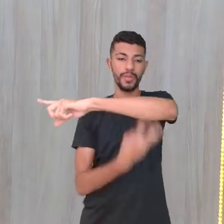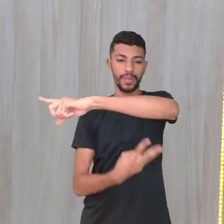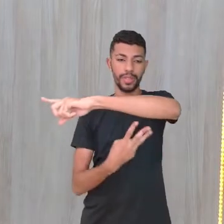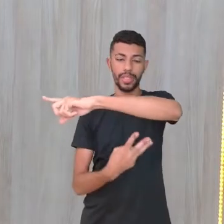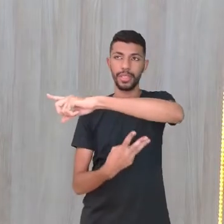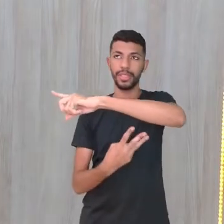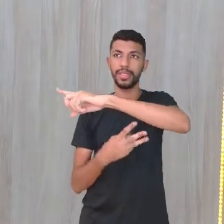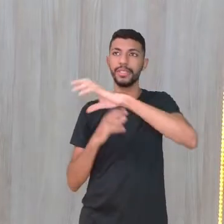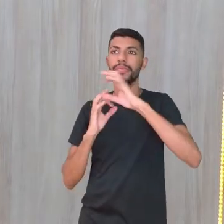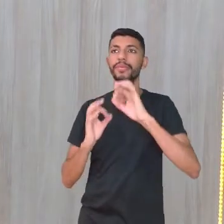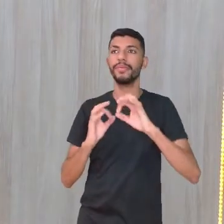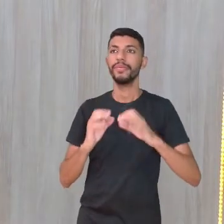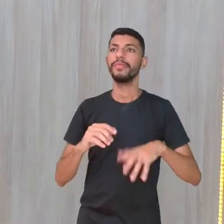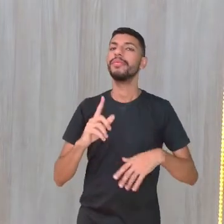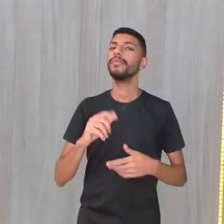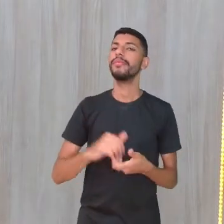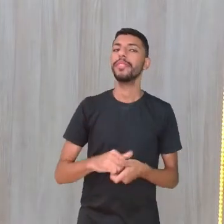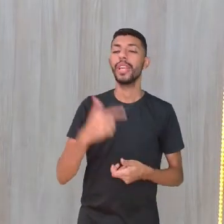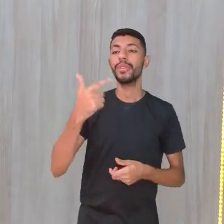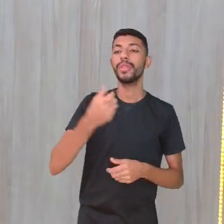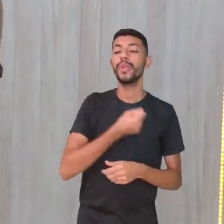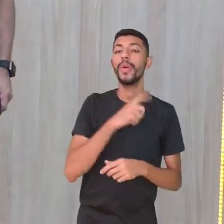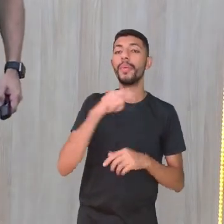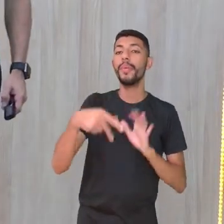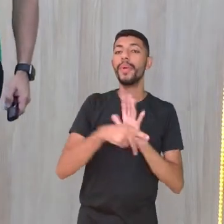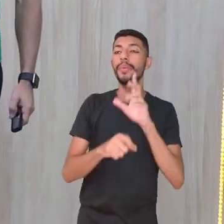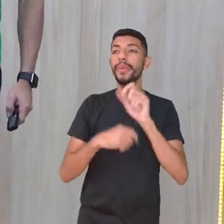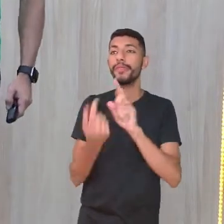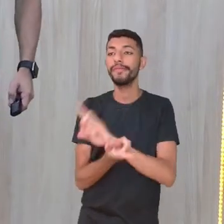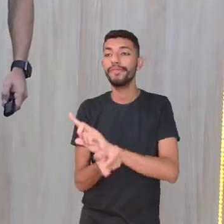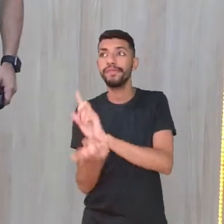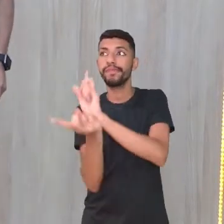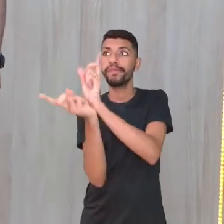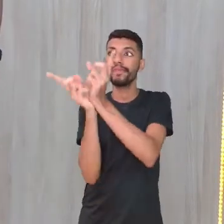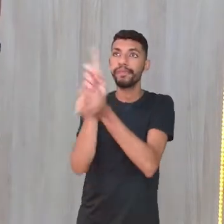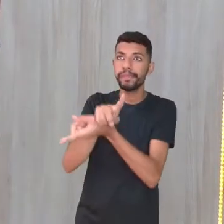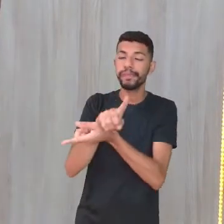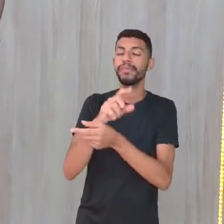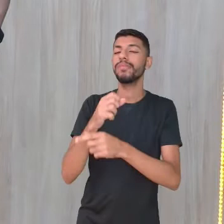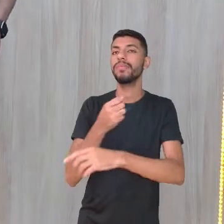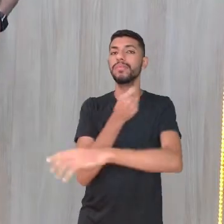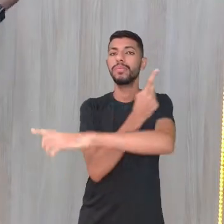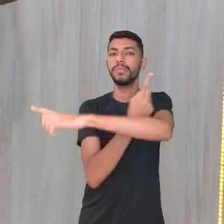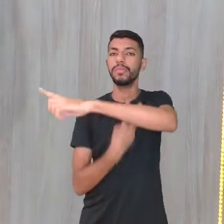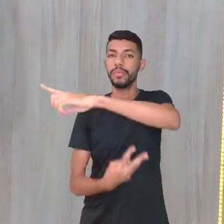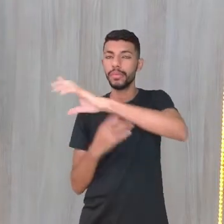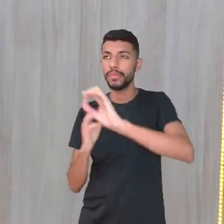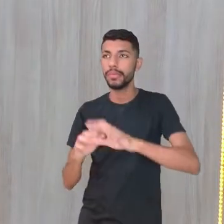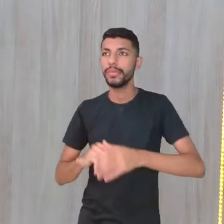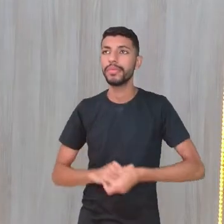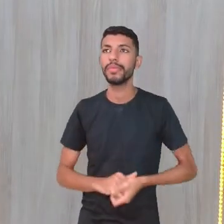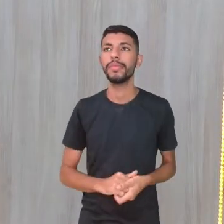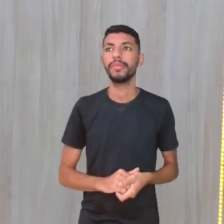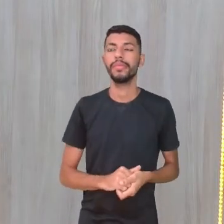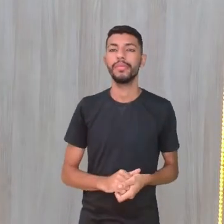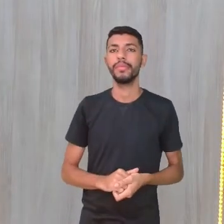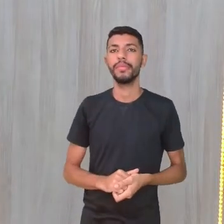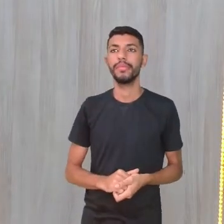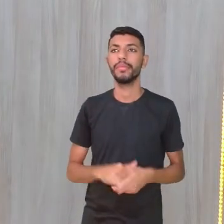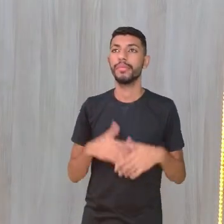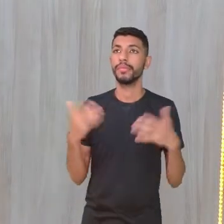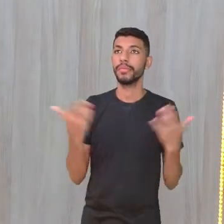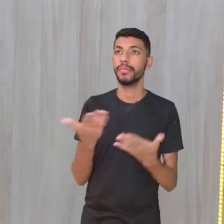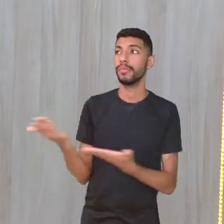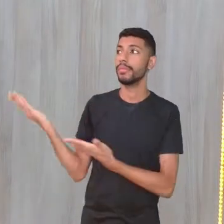número, que é o número inteiro, eu coloquei o inverso dele, ou seja, 1/3, certo? E agora eu tenho